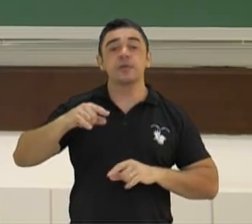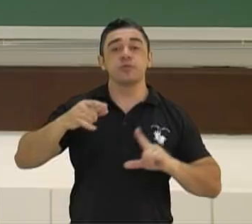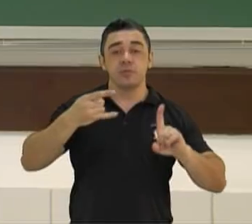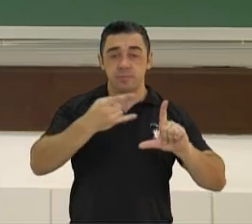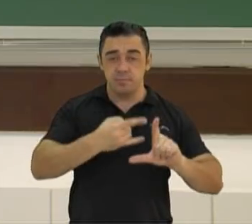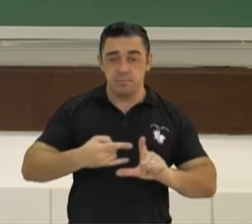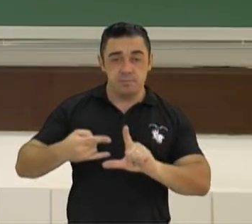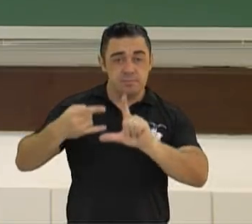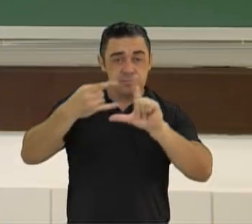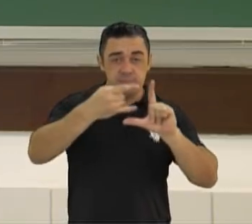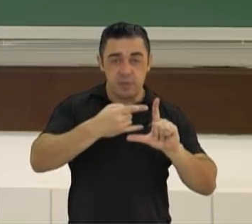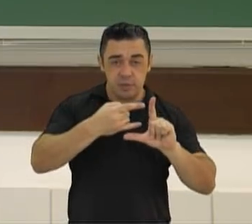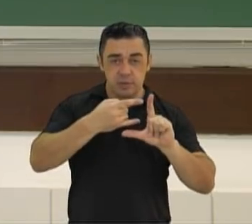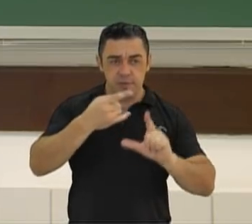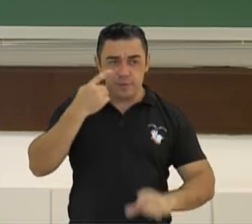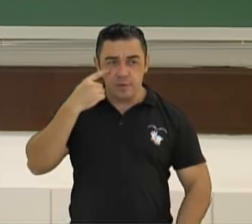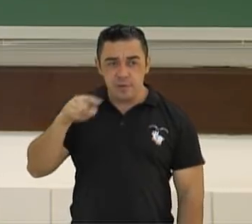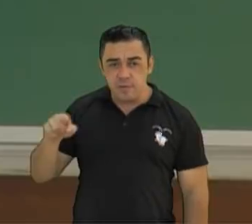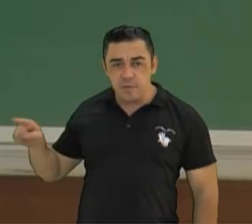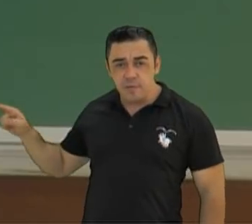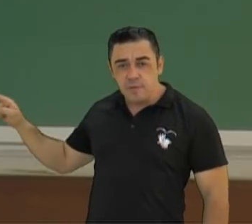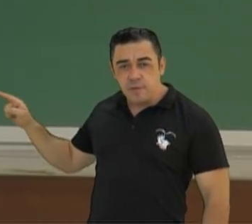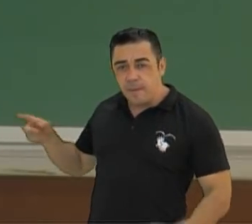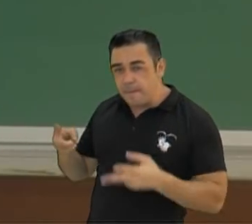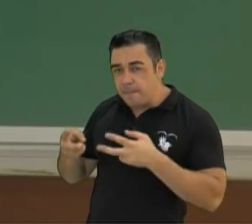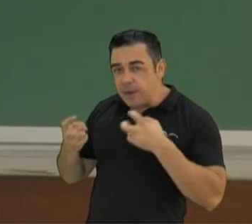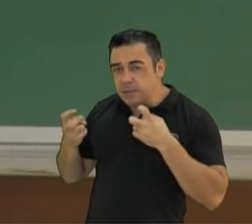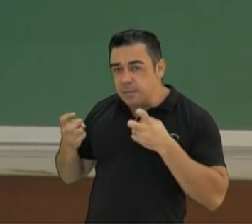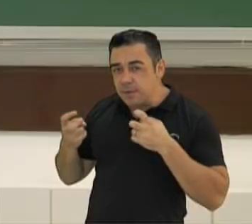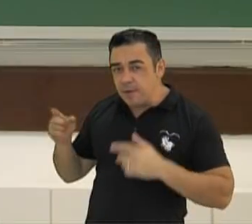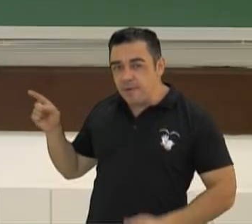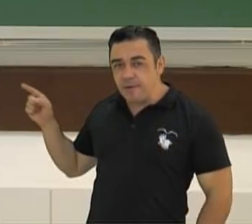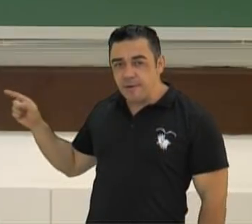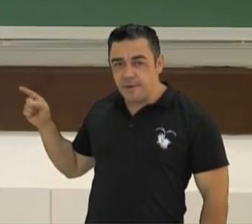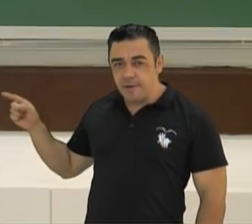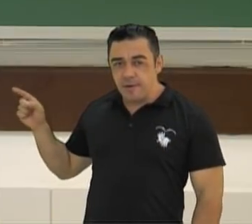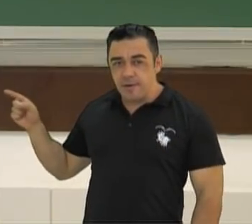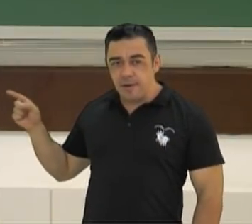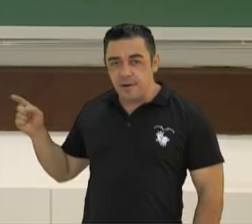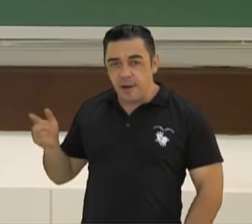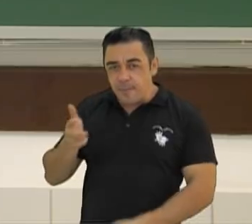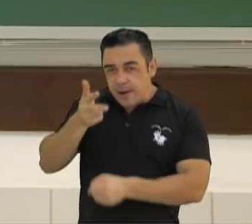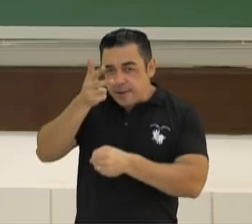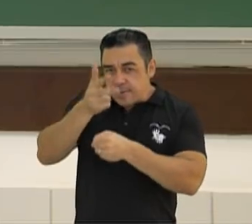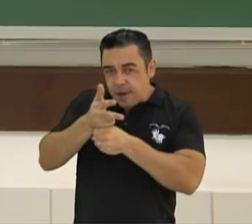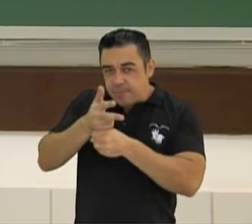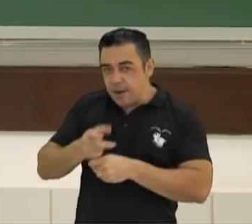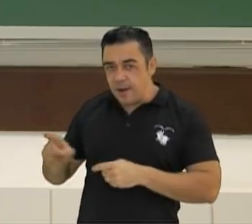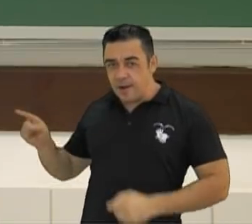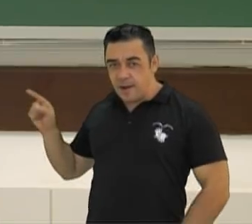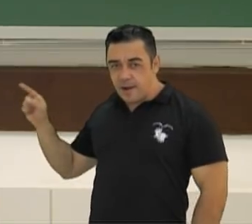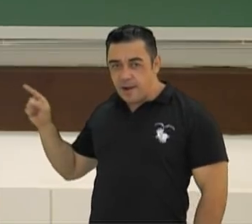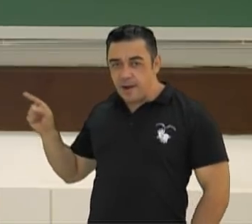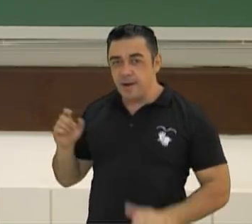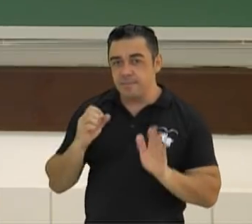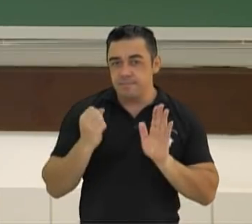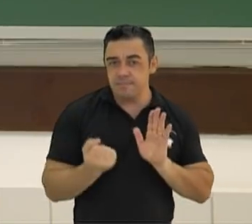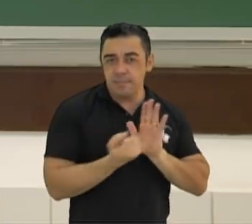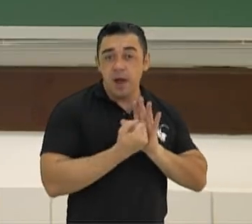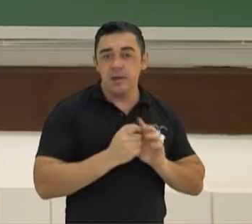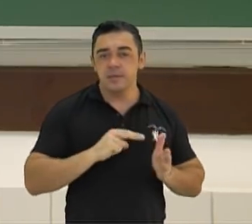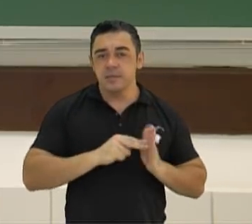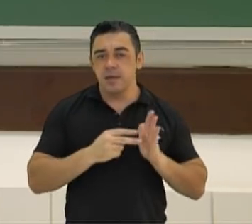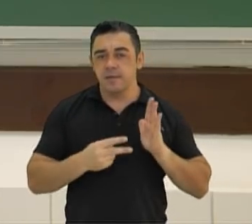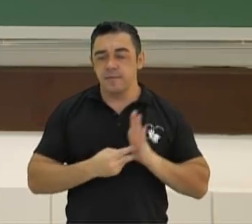vocês perceberam que tem um símbolozinho diferente aqui? Com uma câmerazinha? Esse símbolo é quando